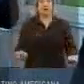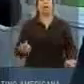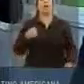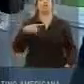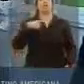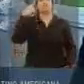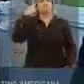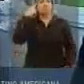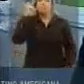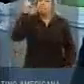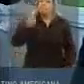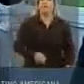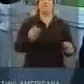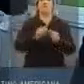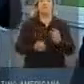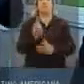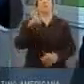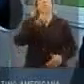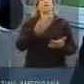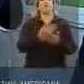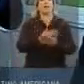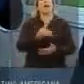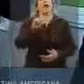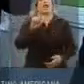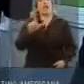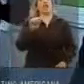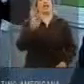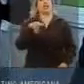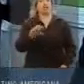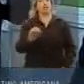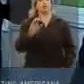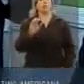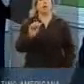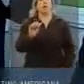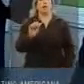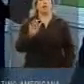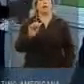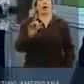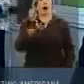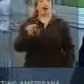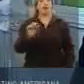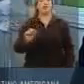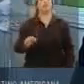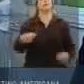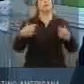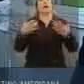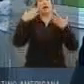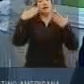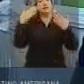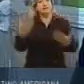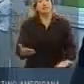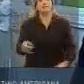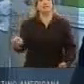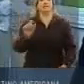obsessão de criar uma universidade latino-americana. E quero agradecer ao companheiro